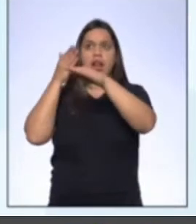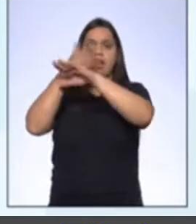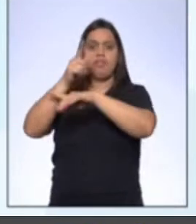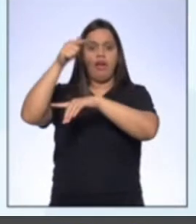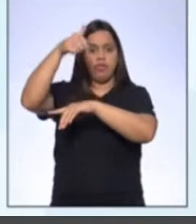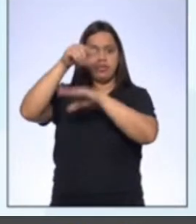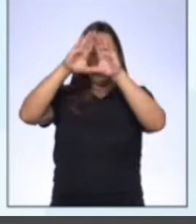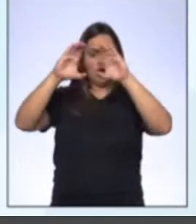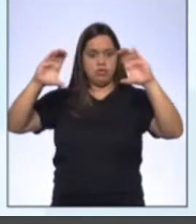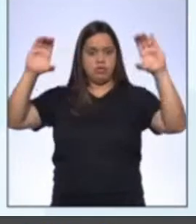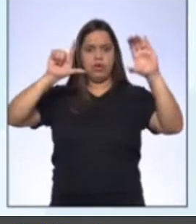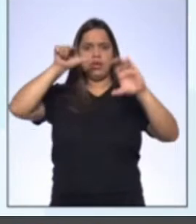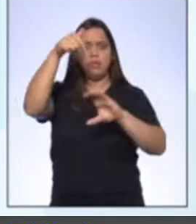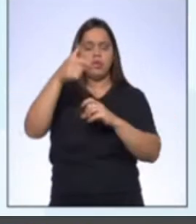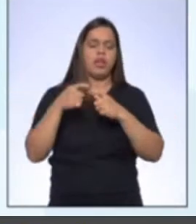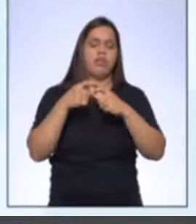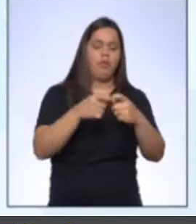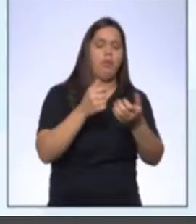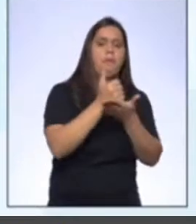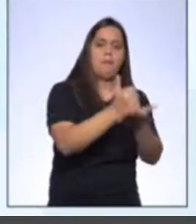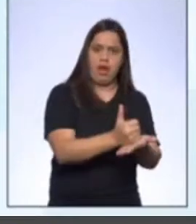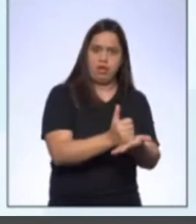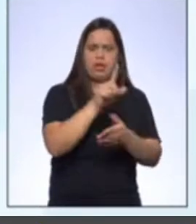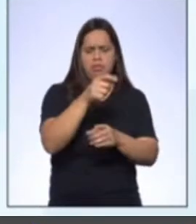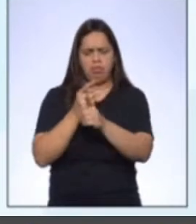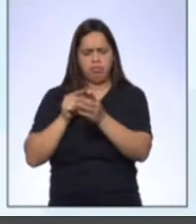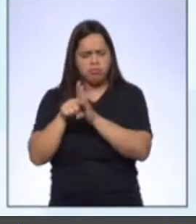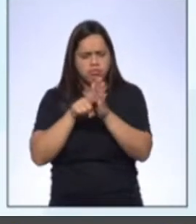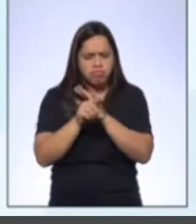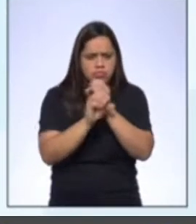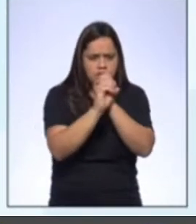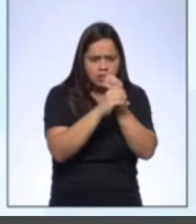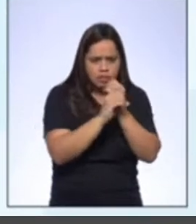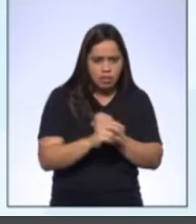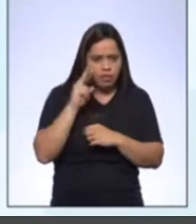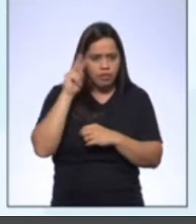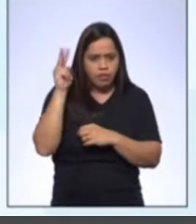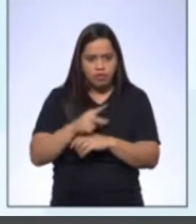Após o exame, o doutor Epaminondas